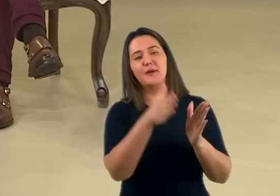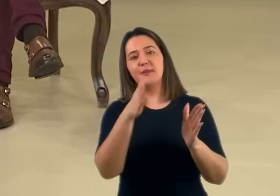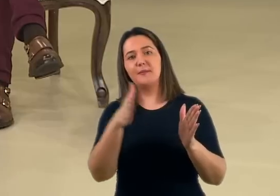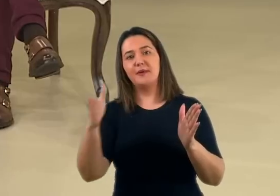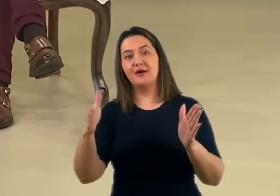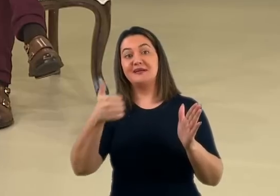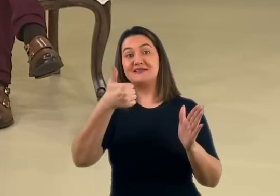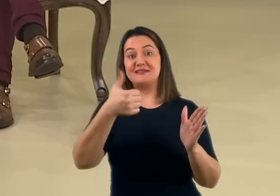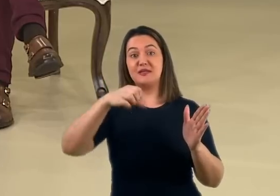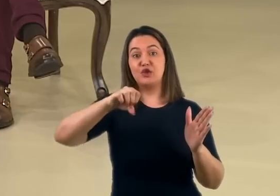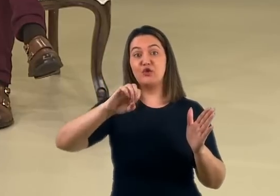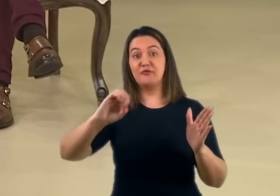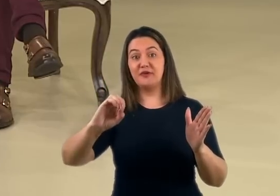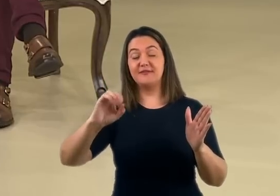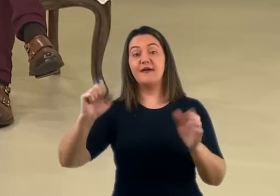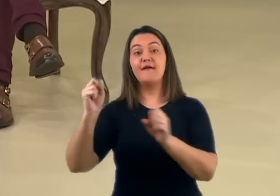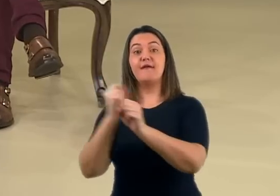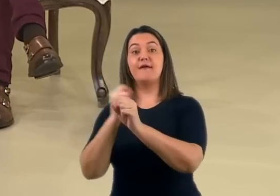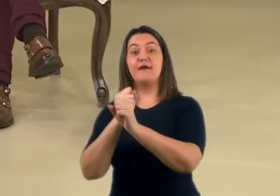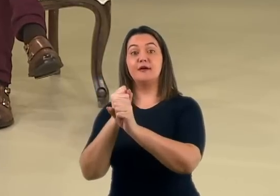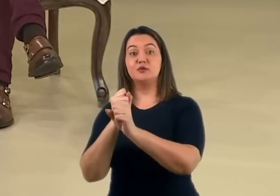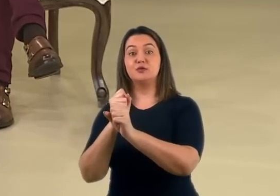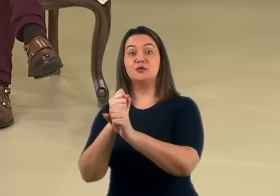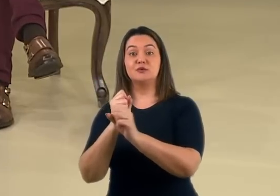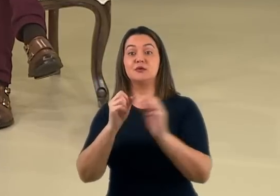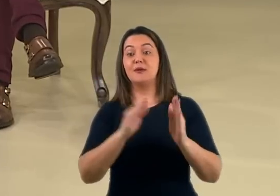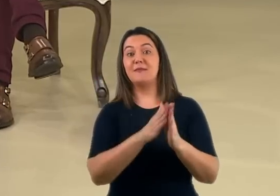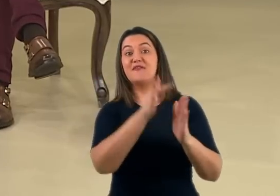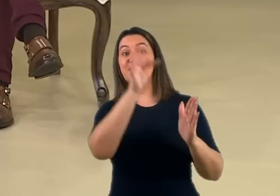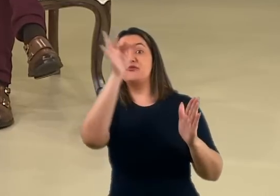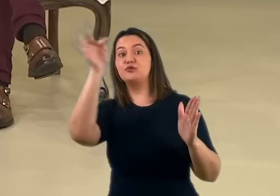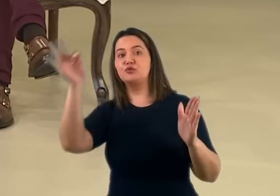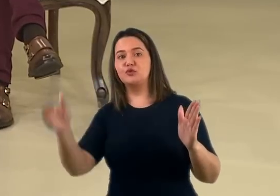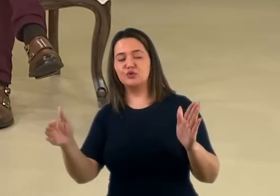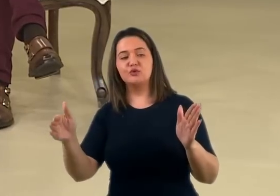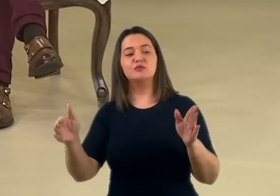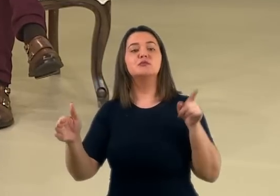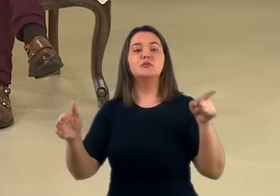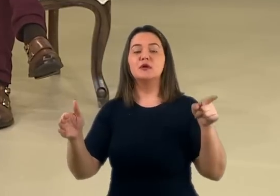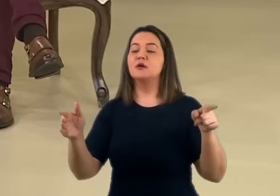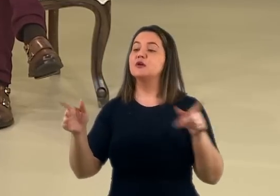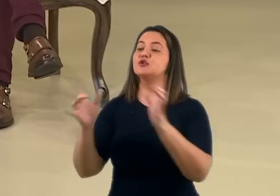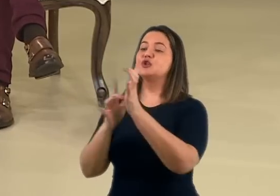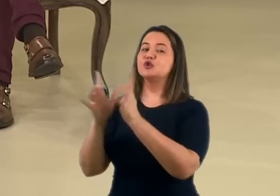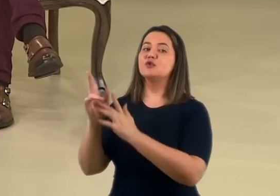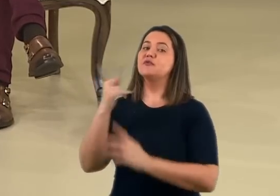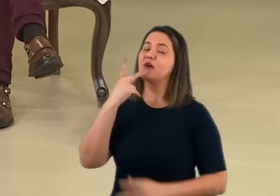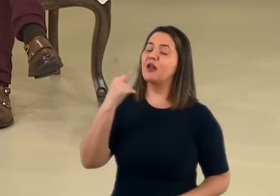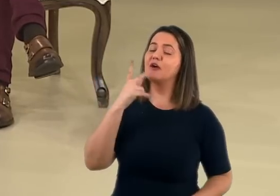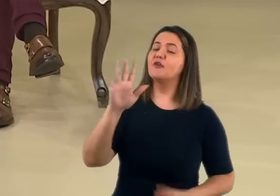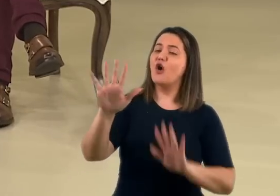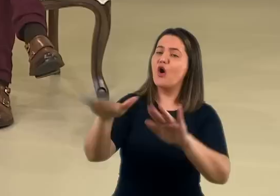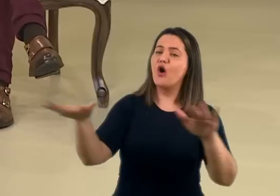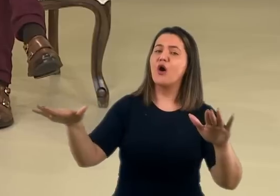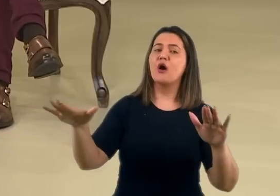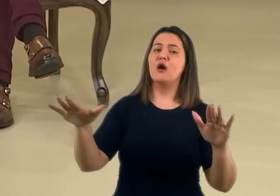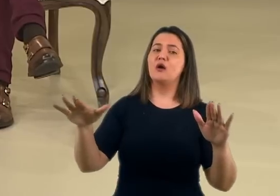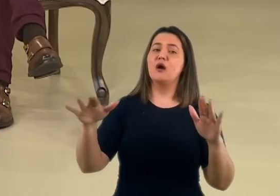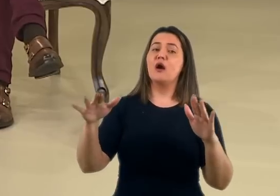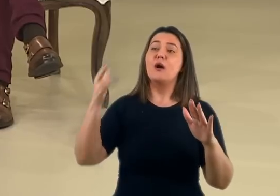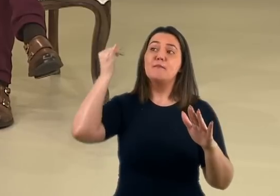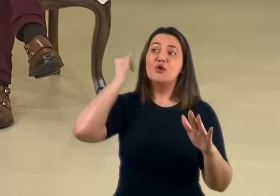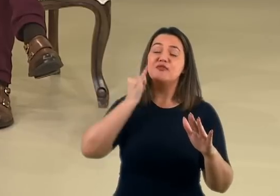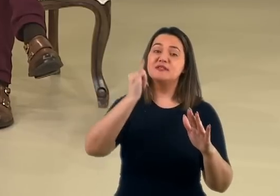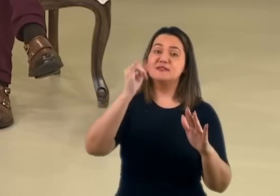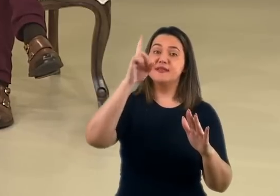190 anos depois da morte de Antíoco Epifânio, projetava para o futuro o cumprimento da profecia de Daniel,